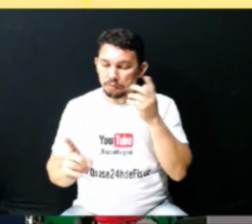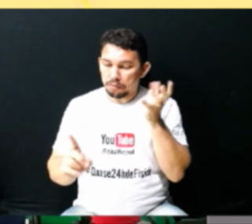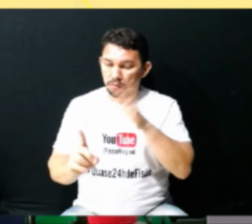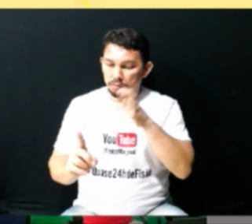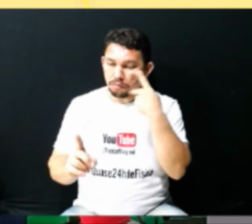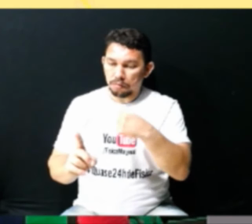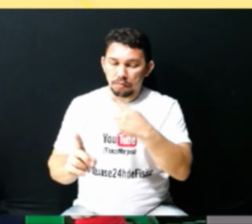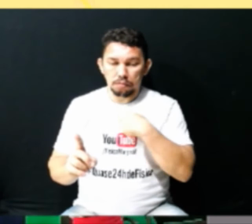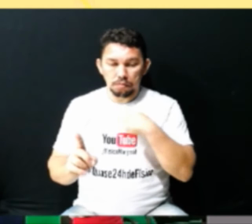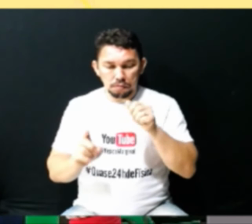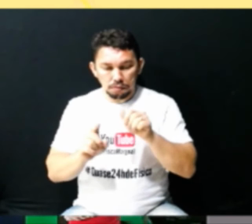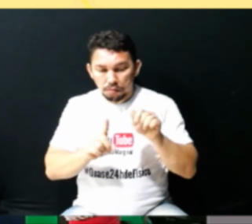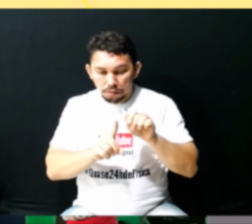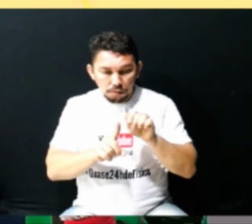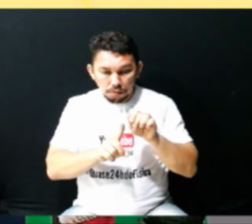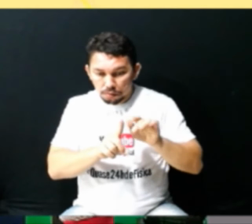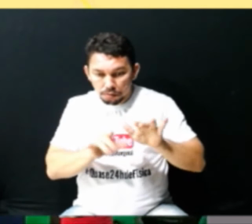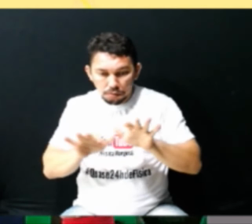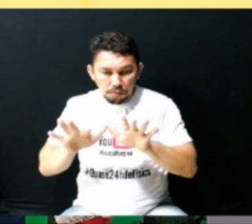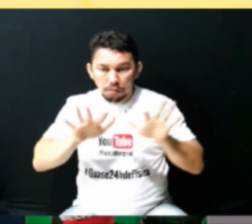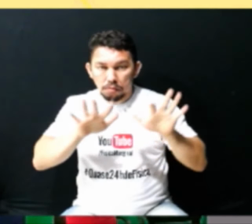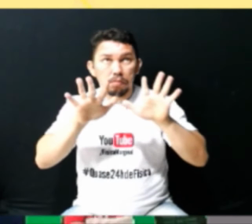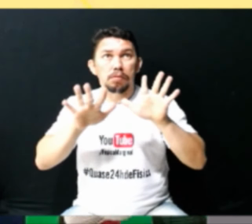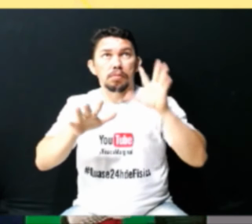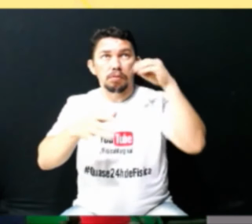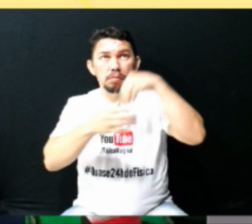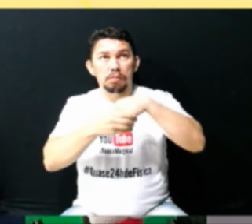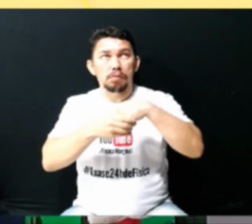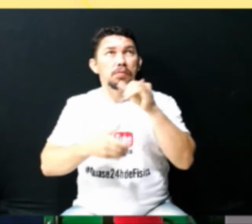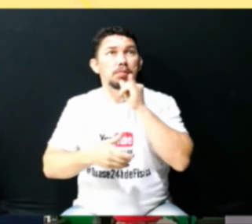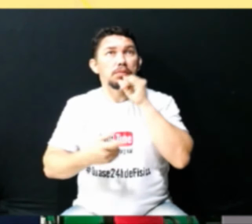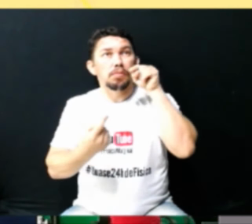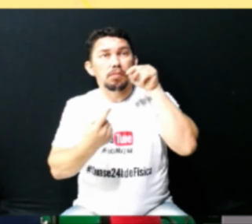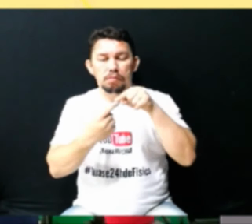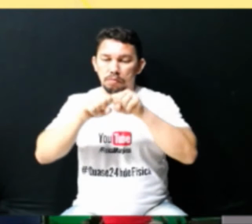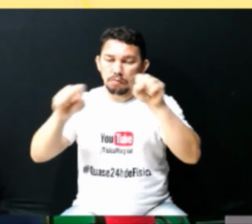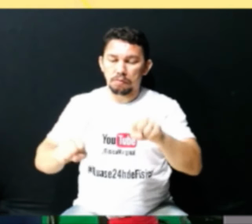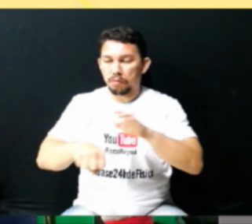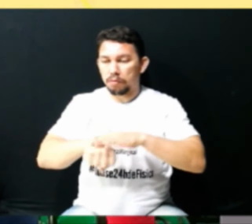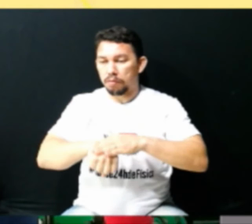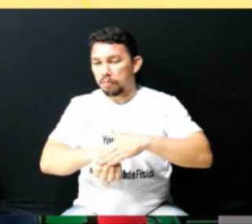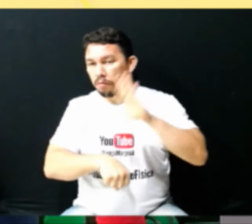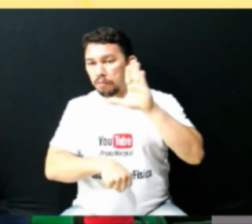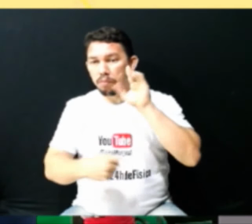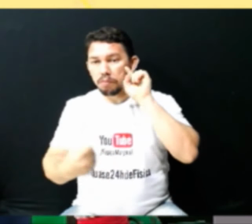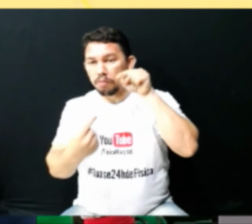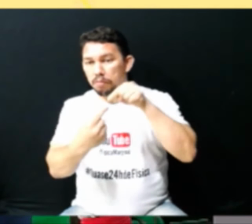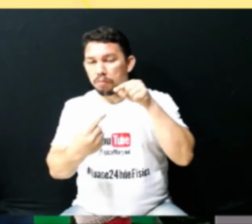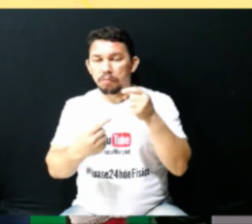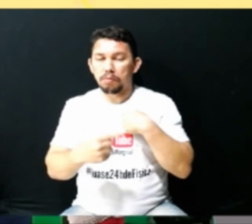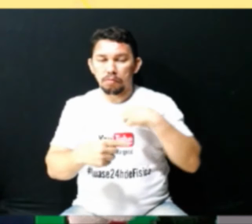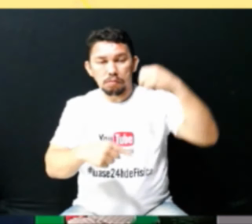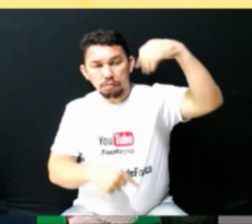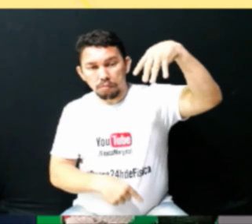que está ali dentro do cubo. Neste caso, a eficiência do sistema é maior. O objetivo de uma lâmpada é sempre